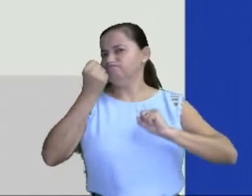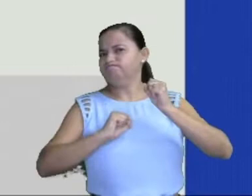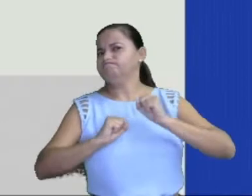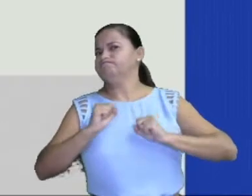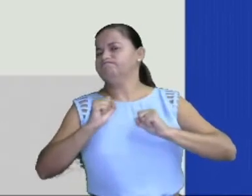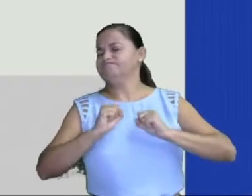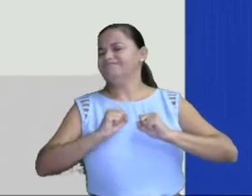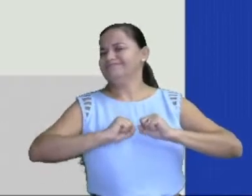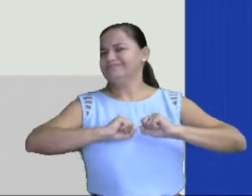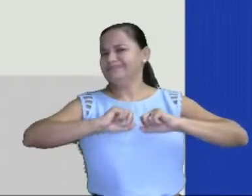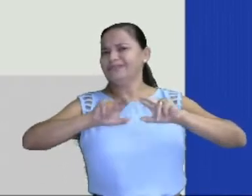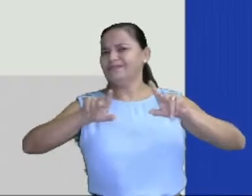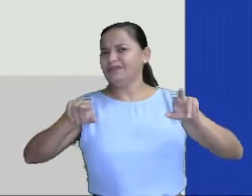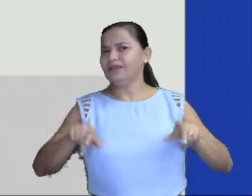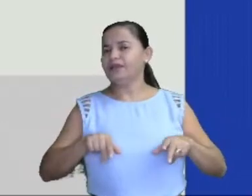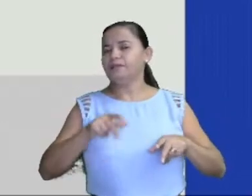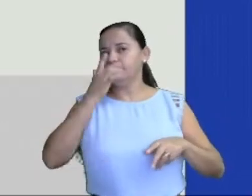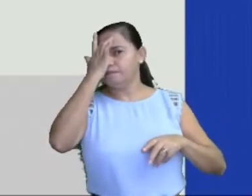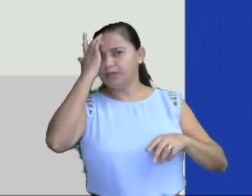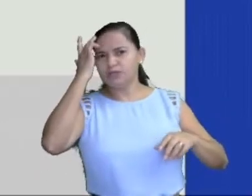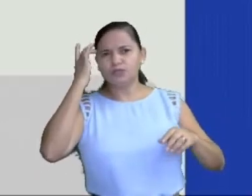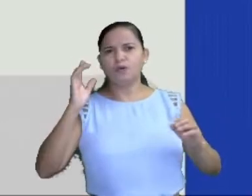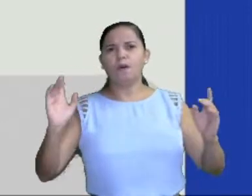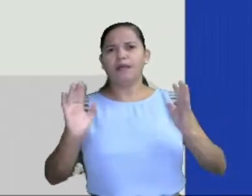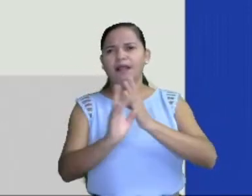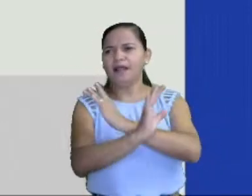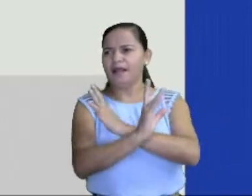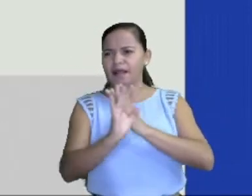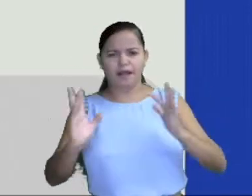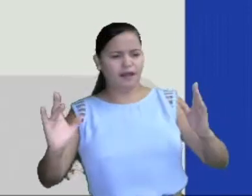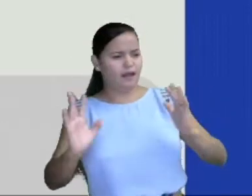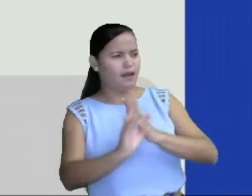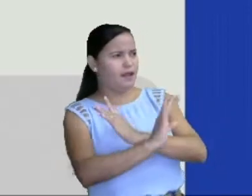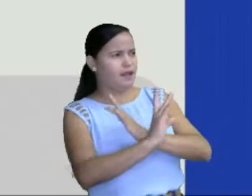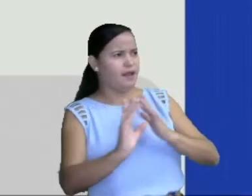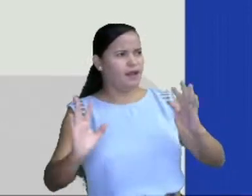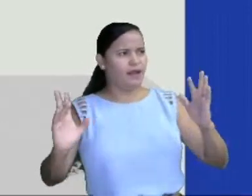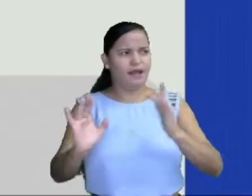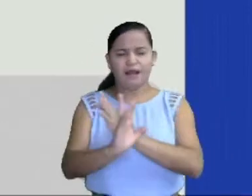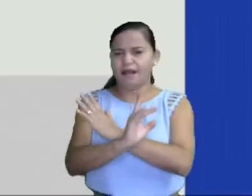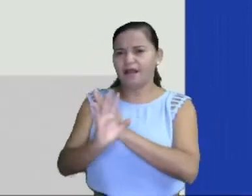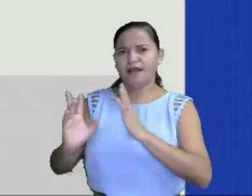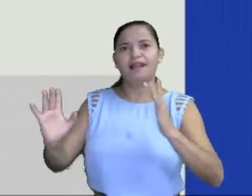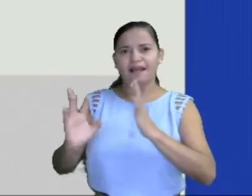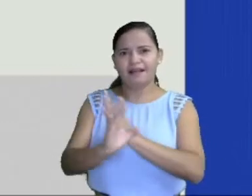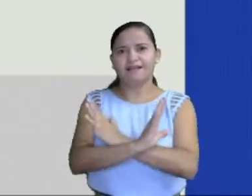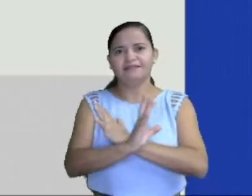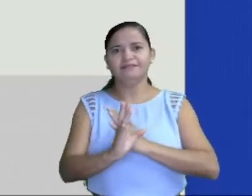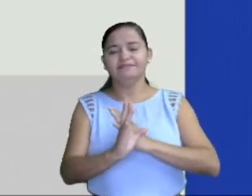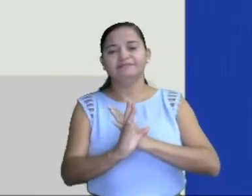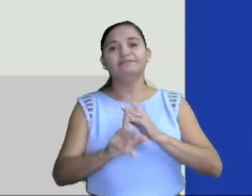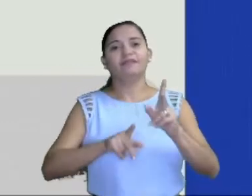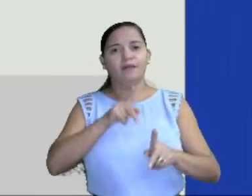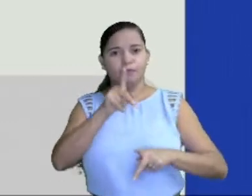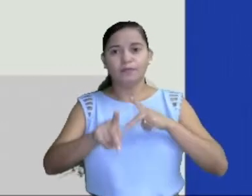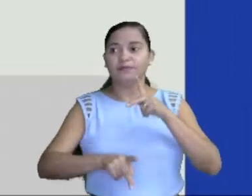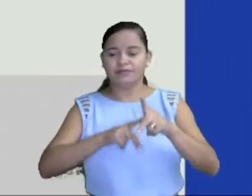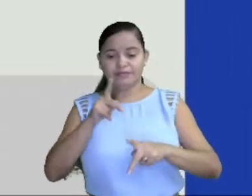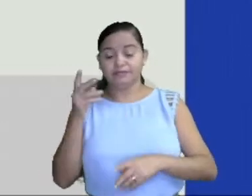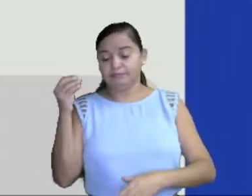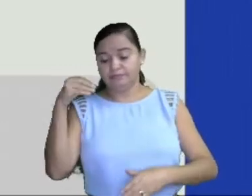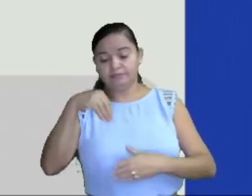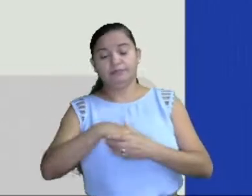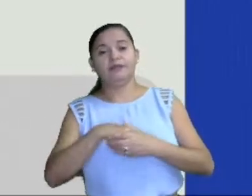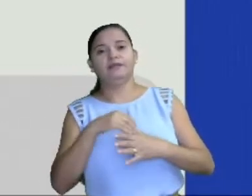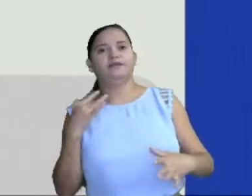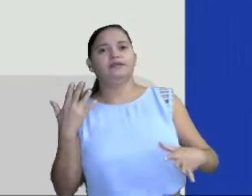fábricas, e por pessoas circulando para lá e para cá. A população de uma cidade